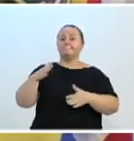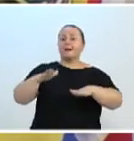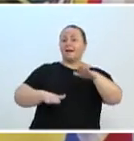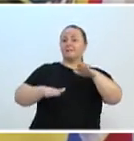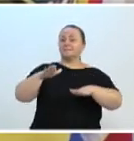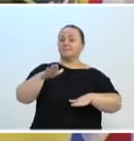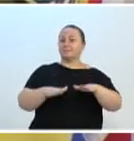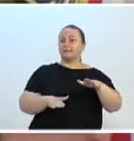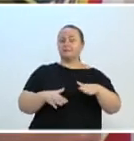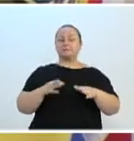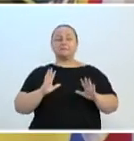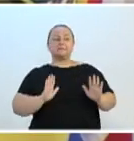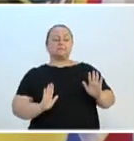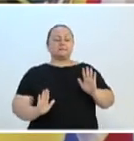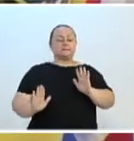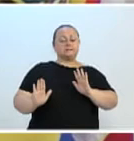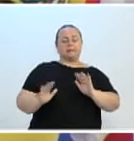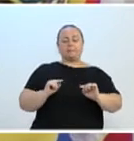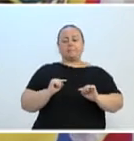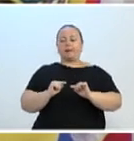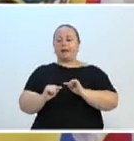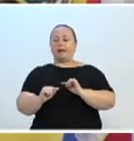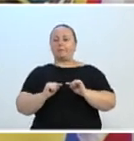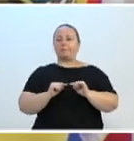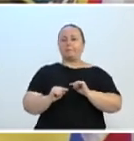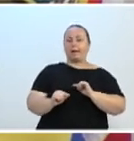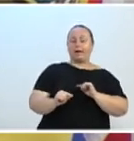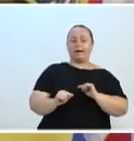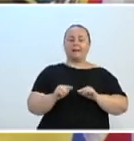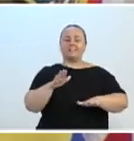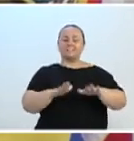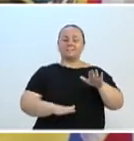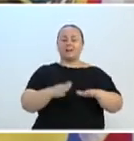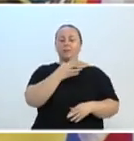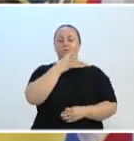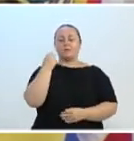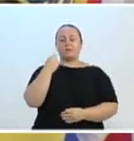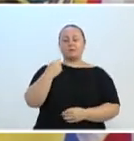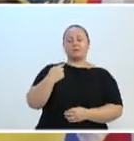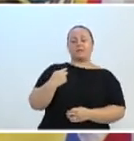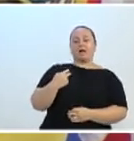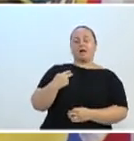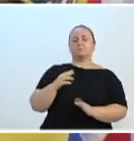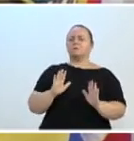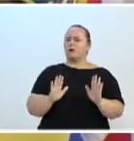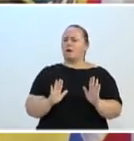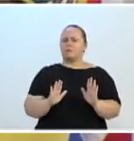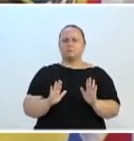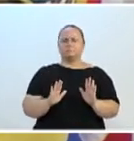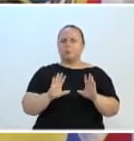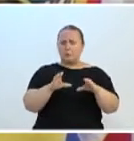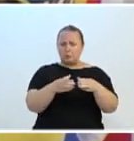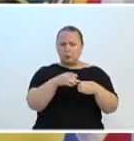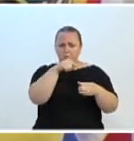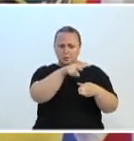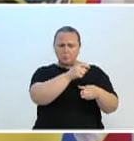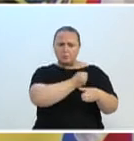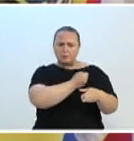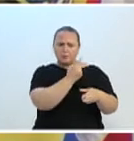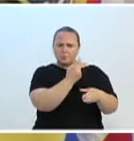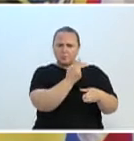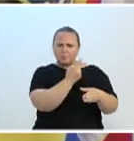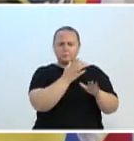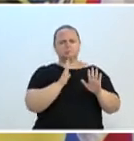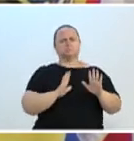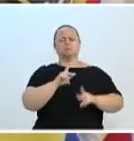contrário, porque pode passar uma imagem desfavorável. Todos, unanimemente, são